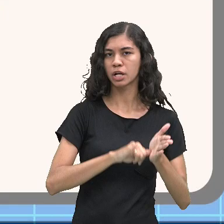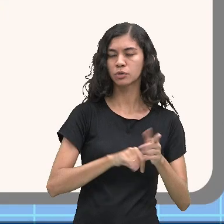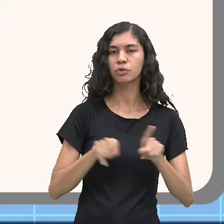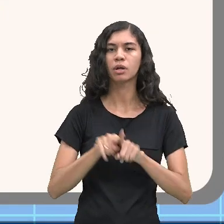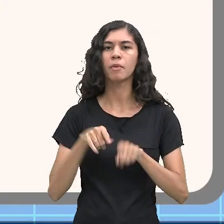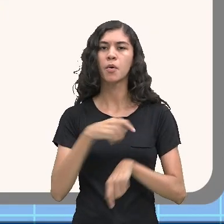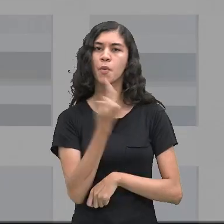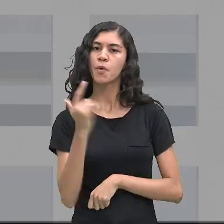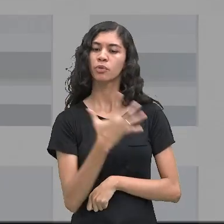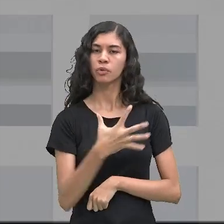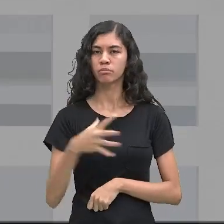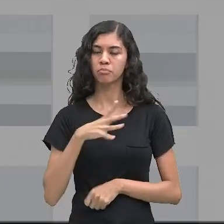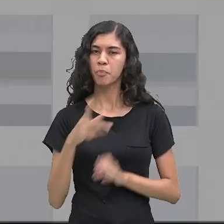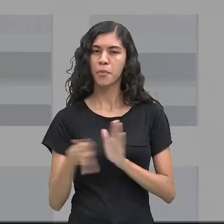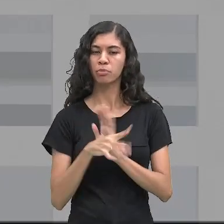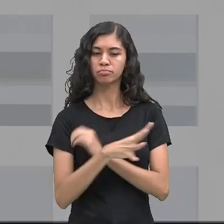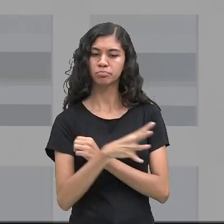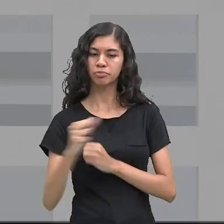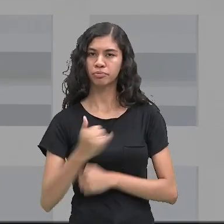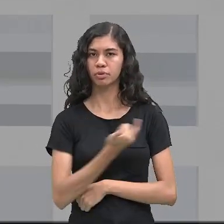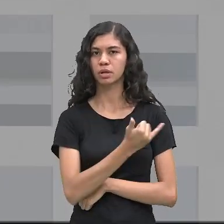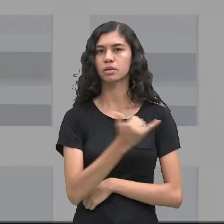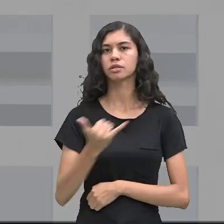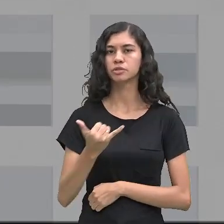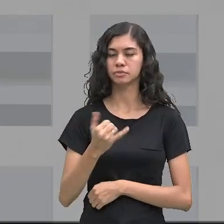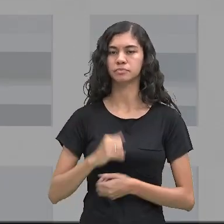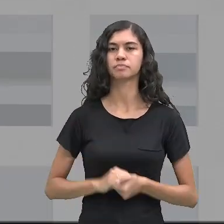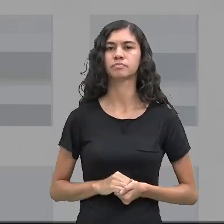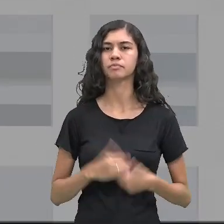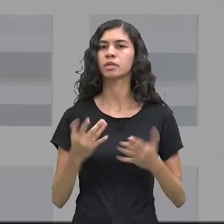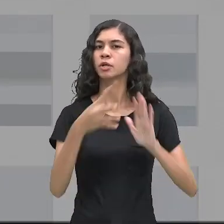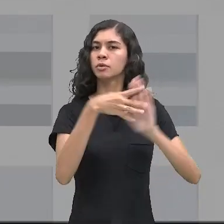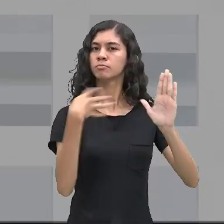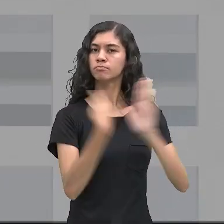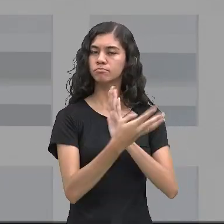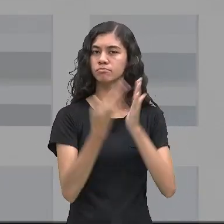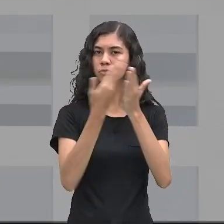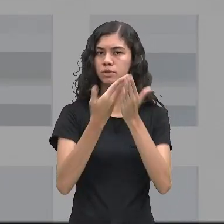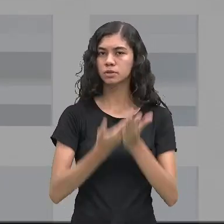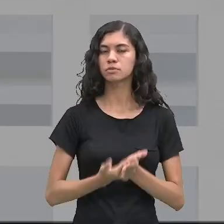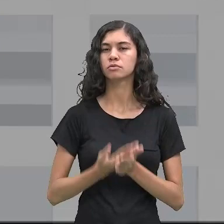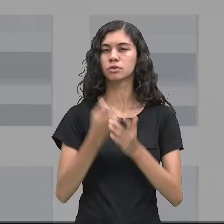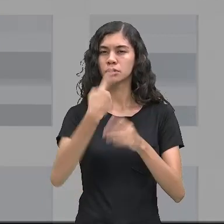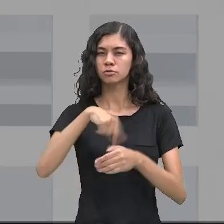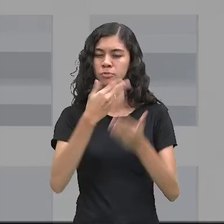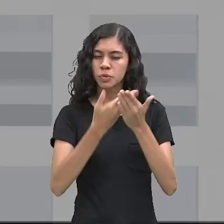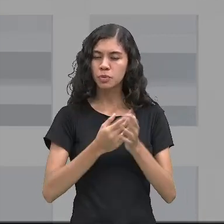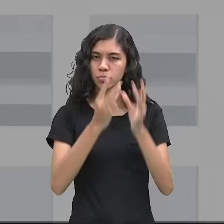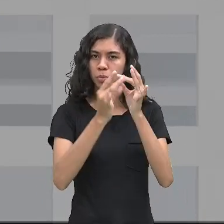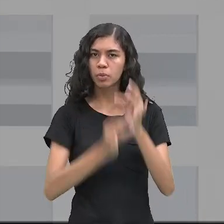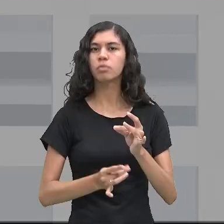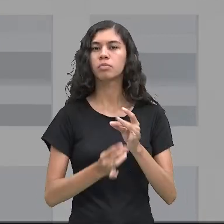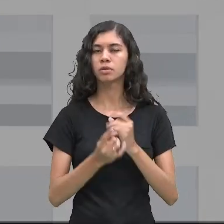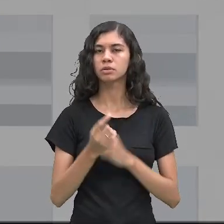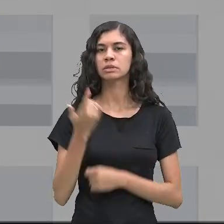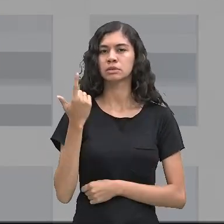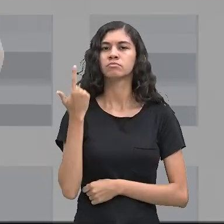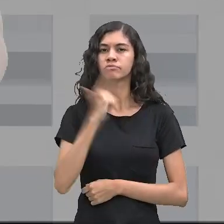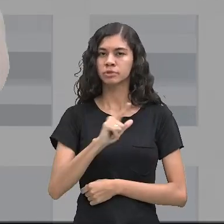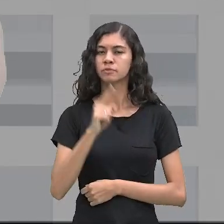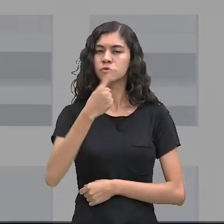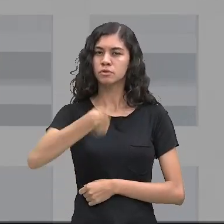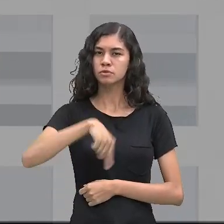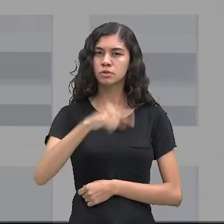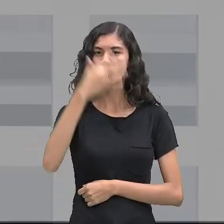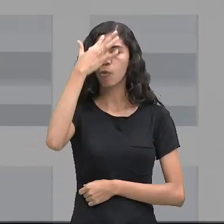Bom, pessoal, esse é o nosso cronograma de estudo. Estude direitinho todos esses tópicos que com certeza você vai